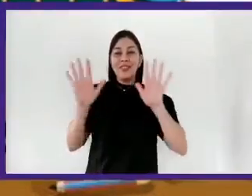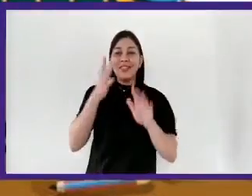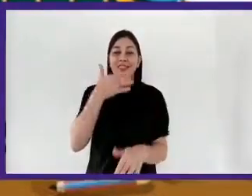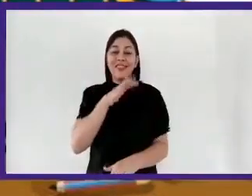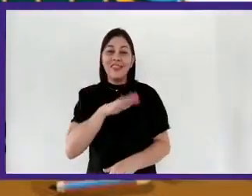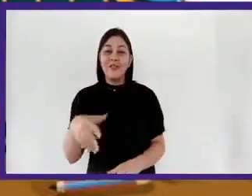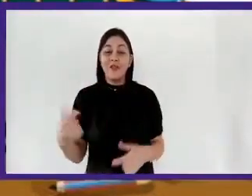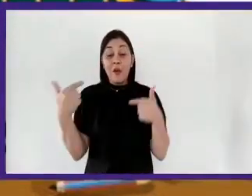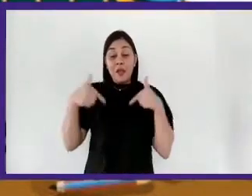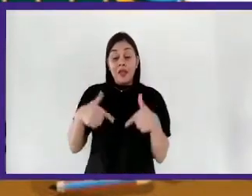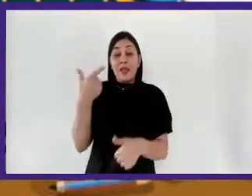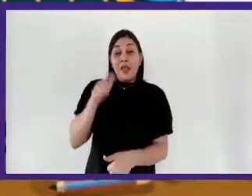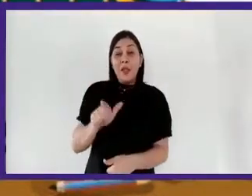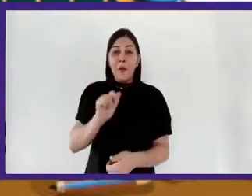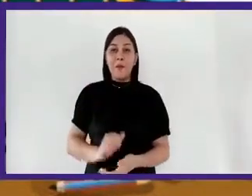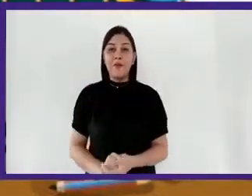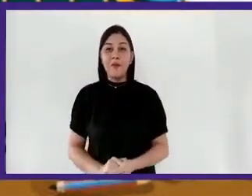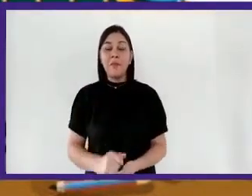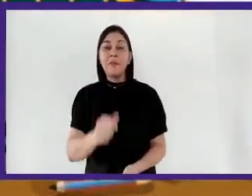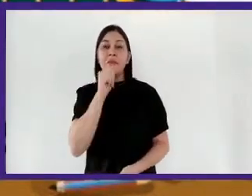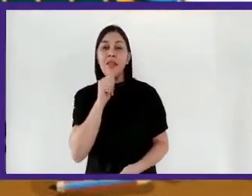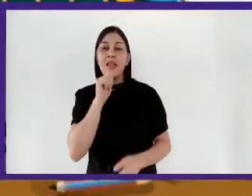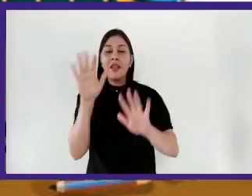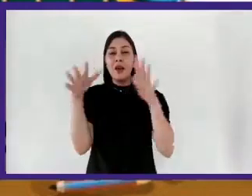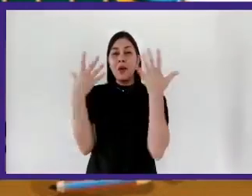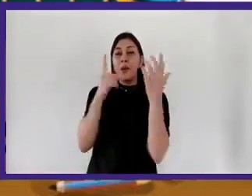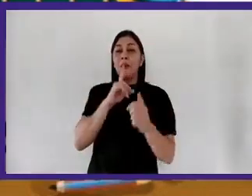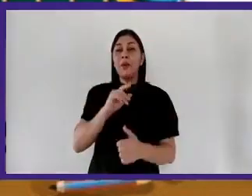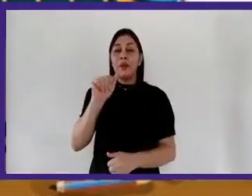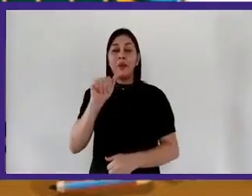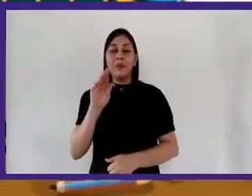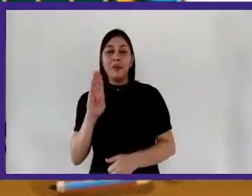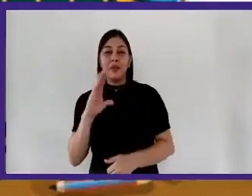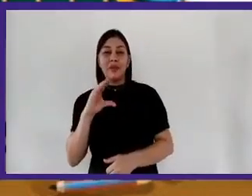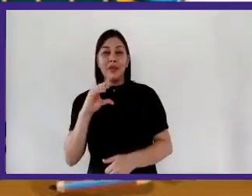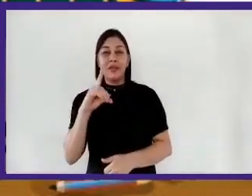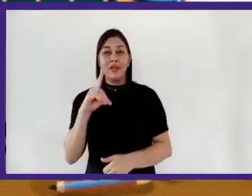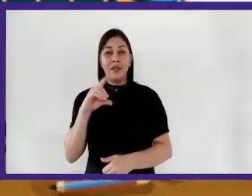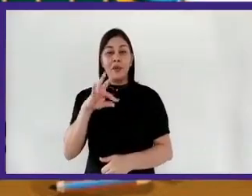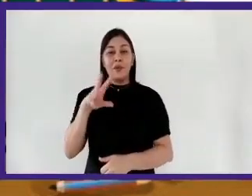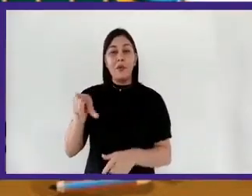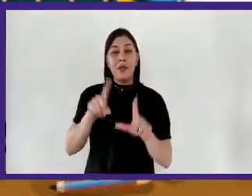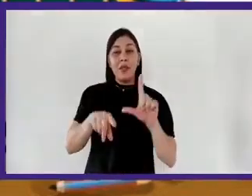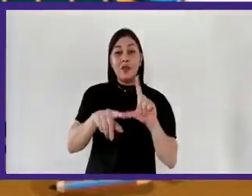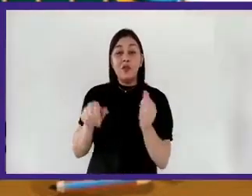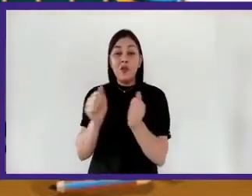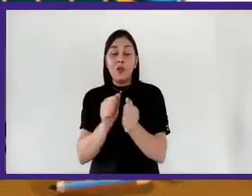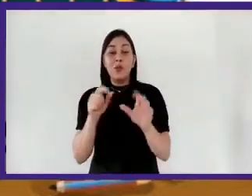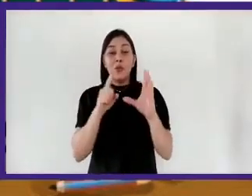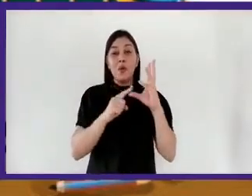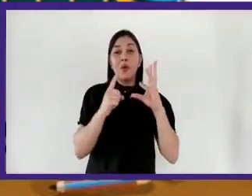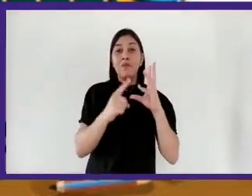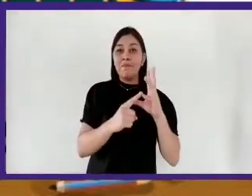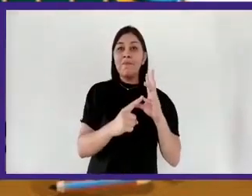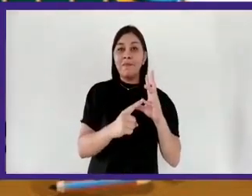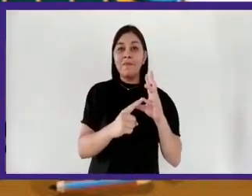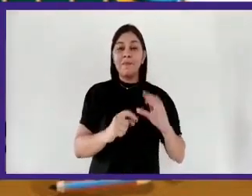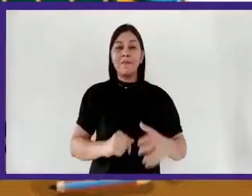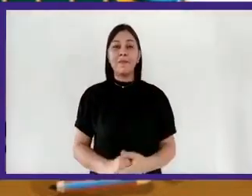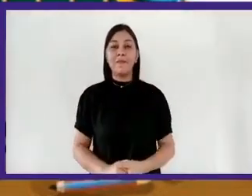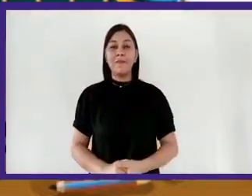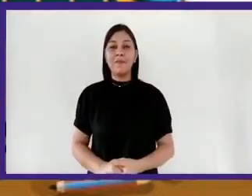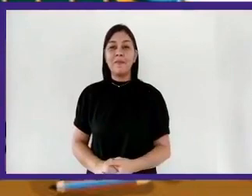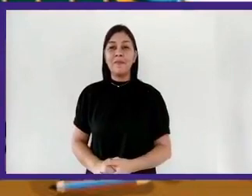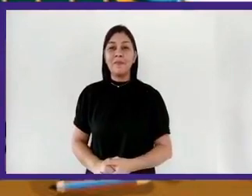Olá, crianças! Voltei e ainda estou aqui com as vogais na festa de aniversário do